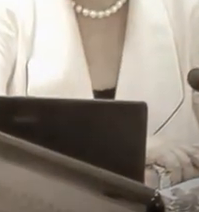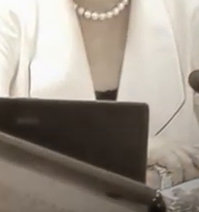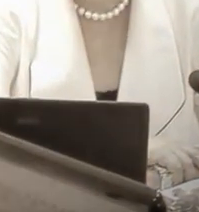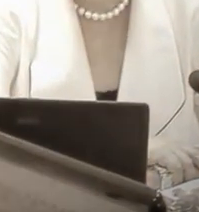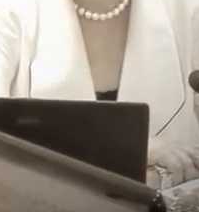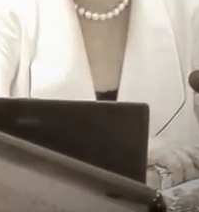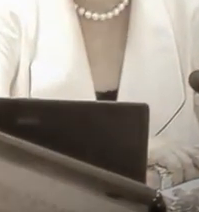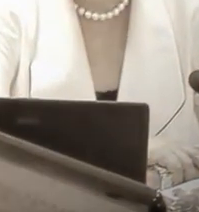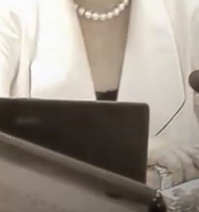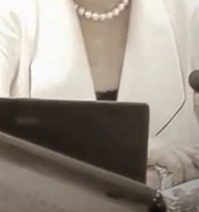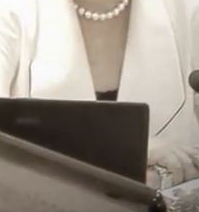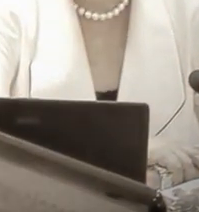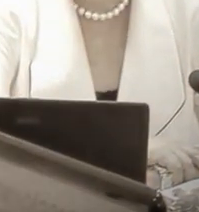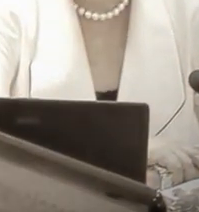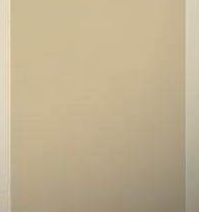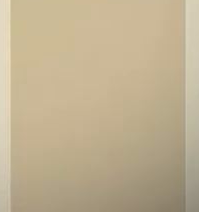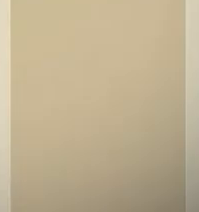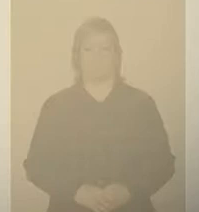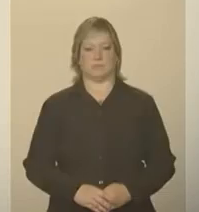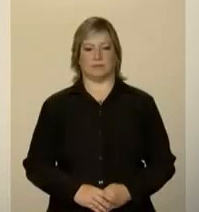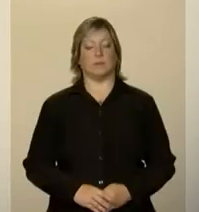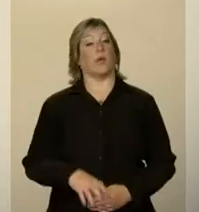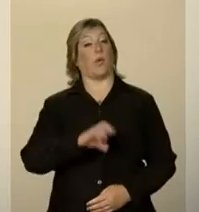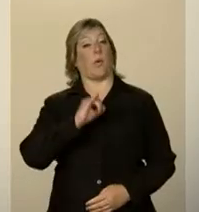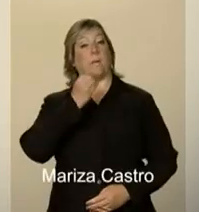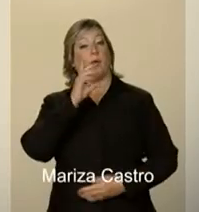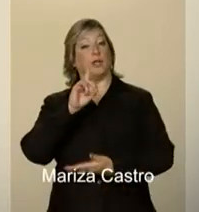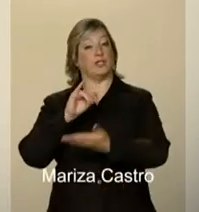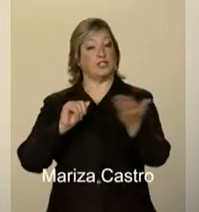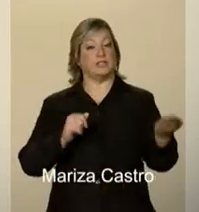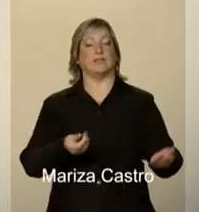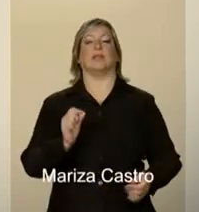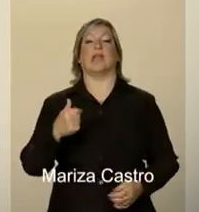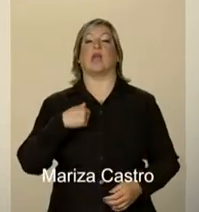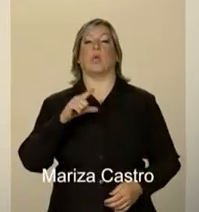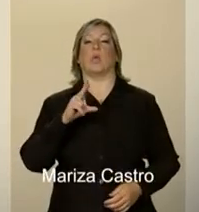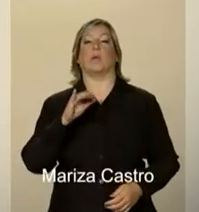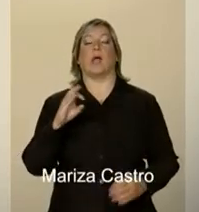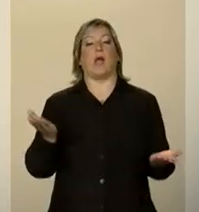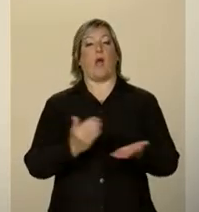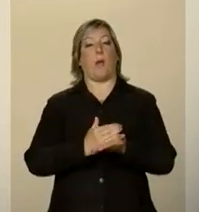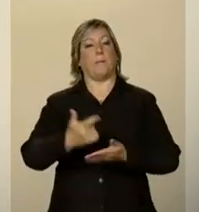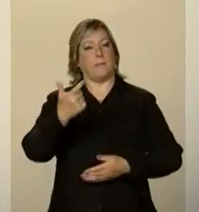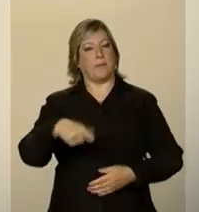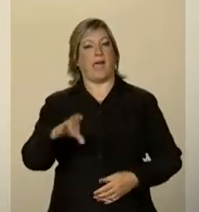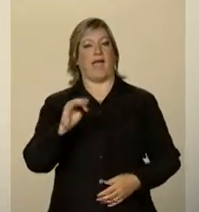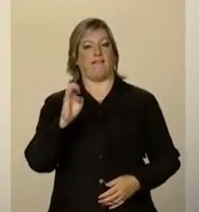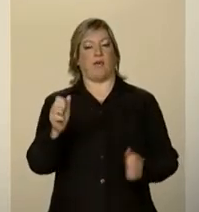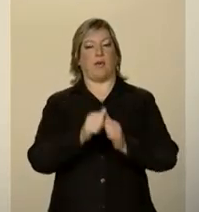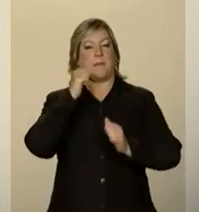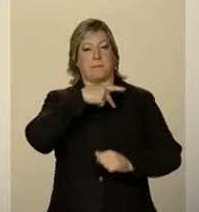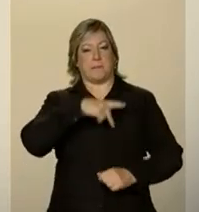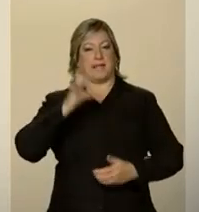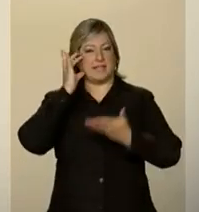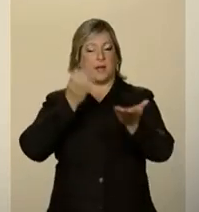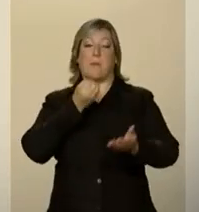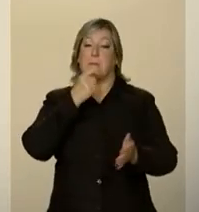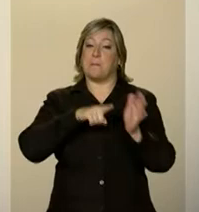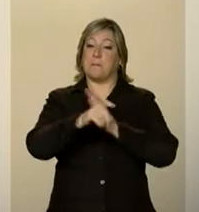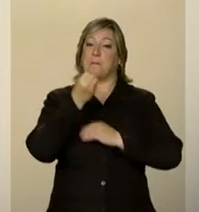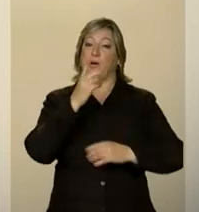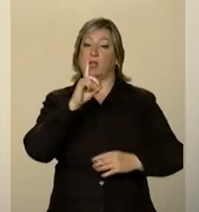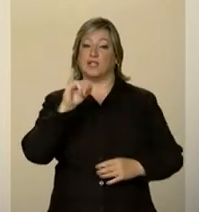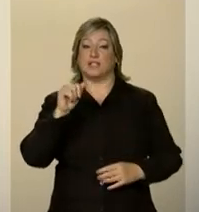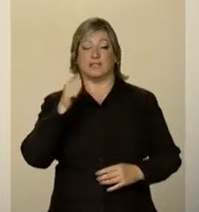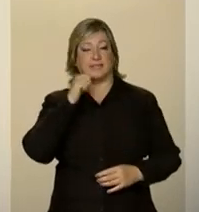café com a Presidenta Olá bom dia eu sou Luciano Seixas e começa agora mas o café com a presidenta Dilma onde